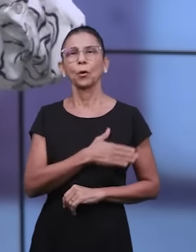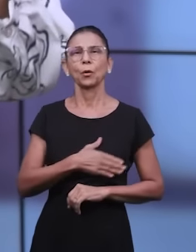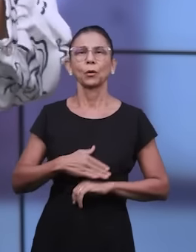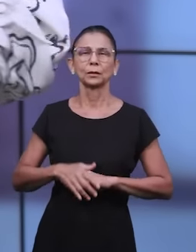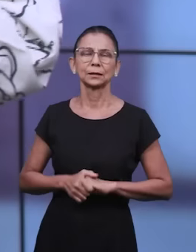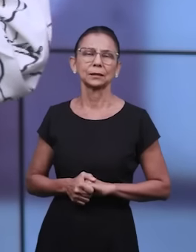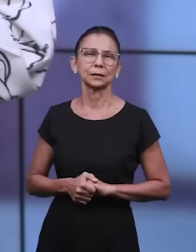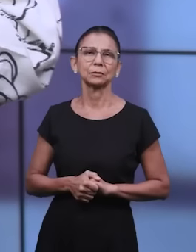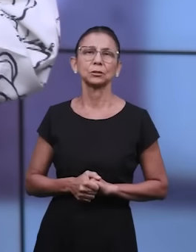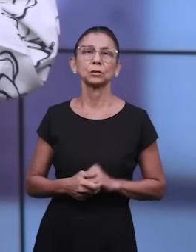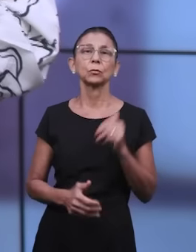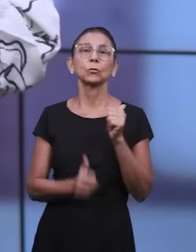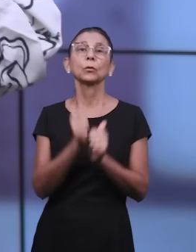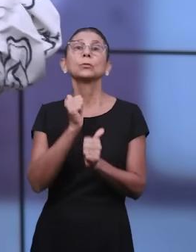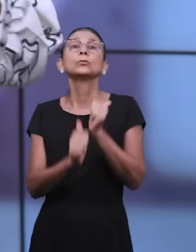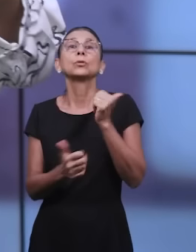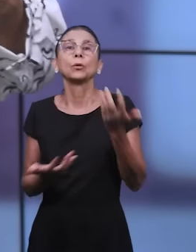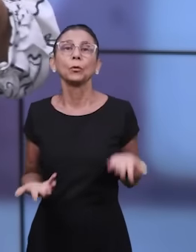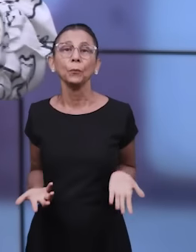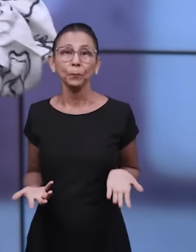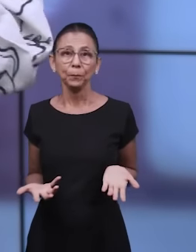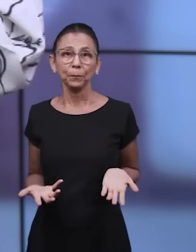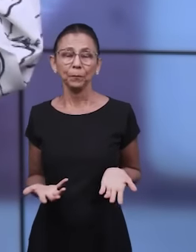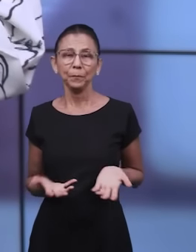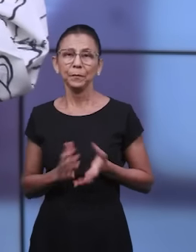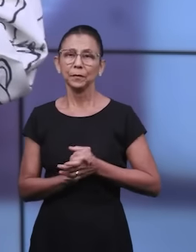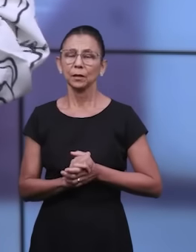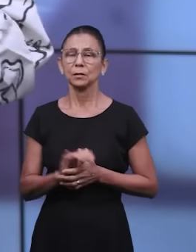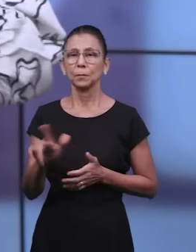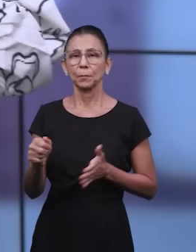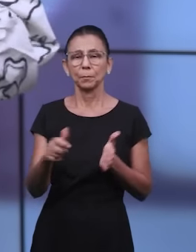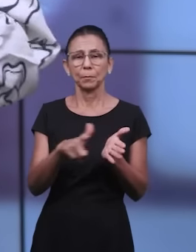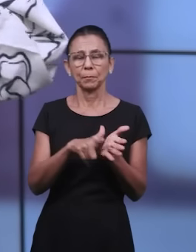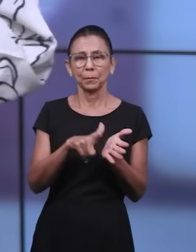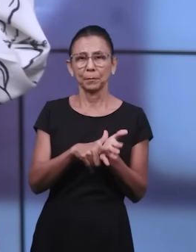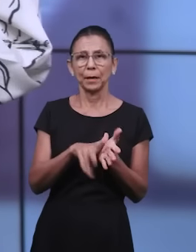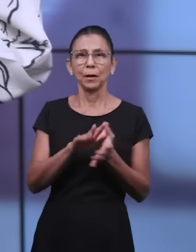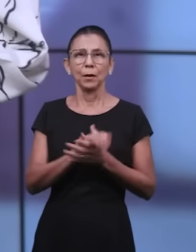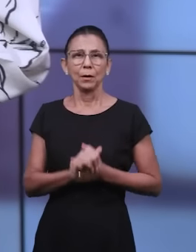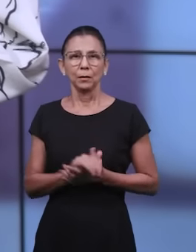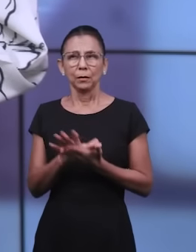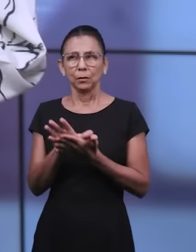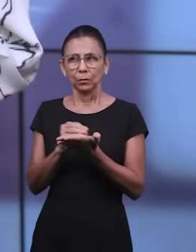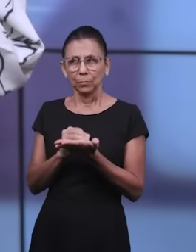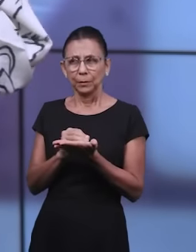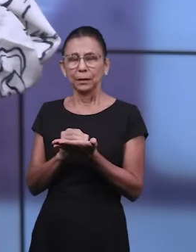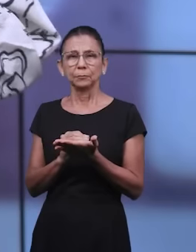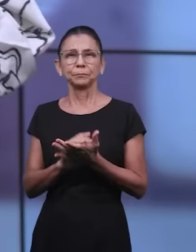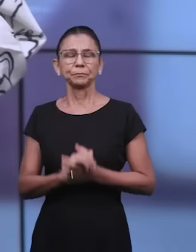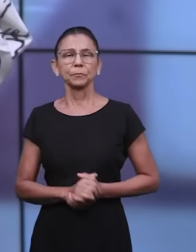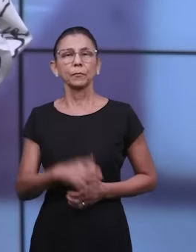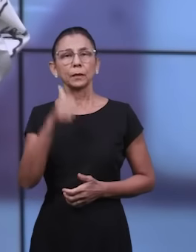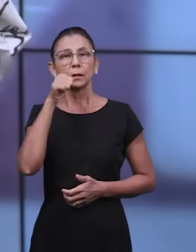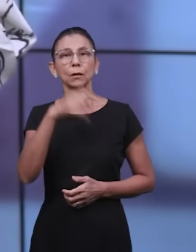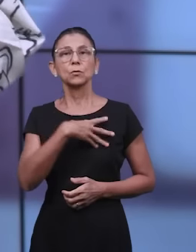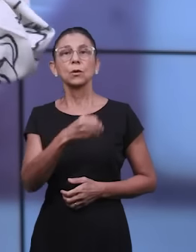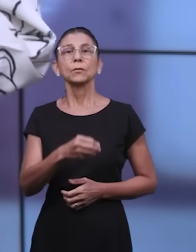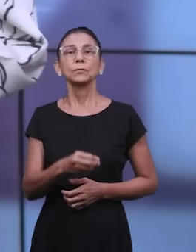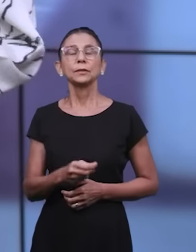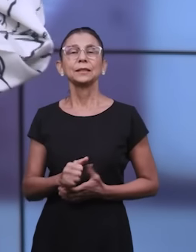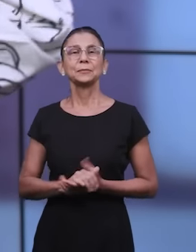jogo de pássaros, o Angry Bird? Podemos fazer aviões de papel personalizando o que ele faz na tela. Sua filha